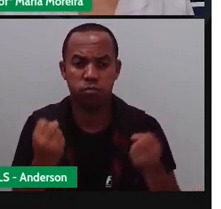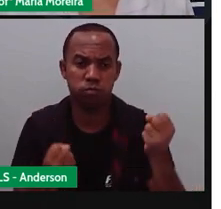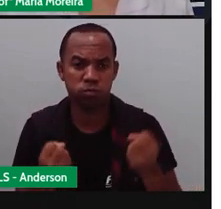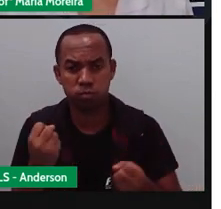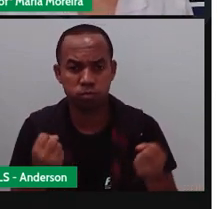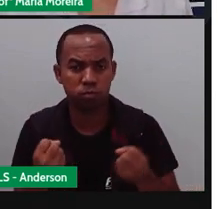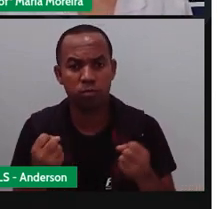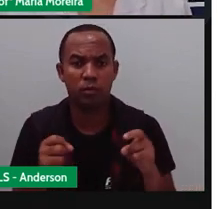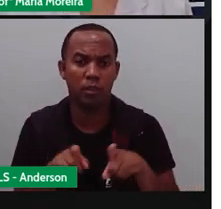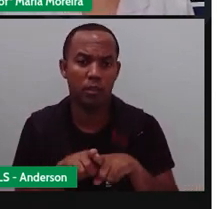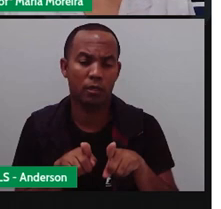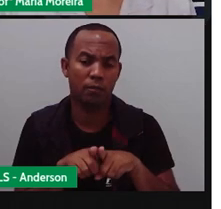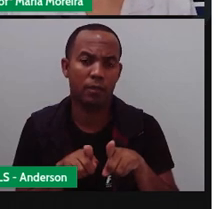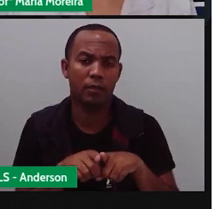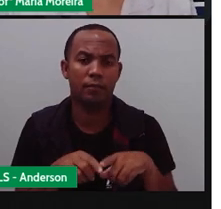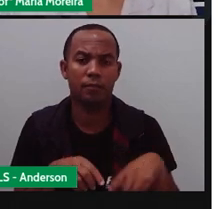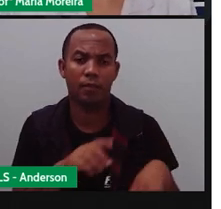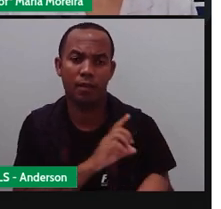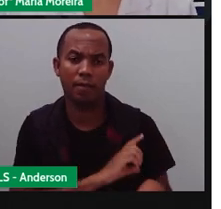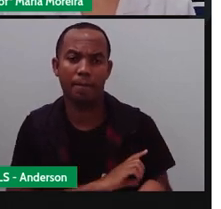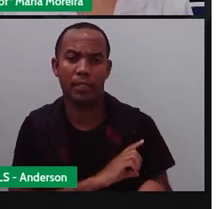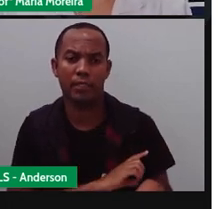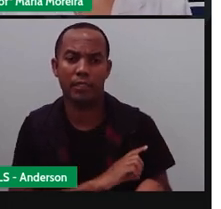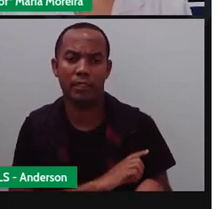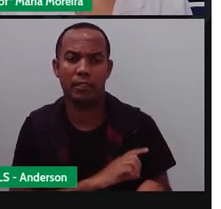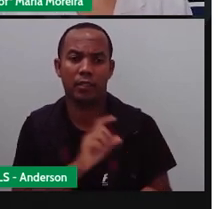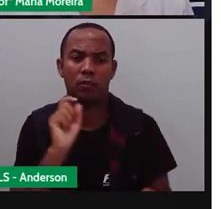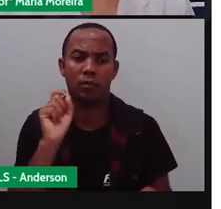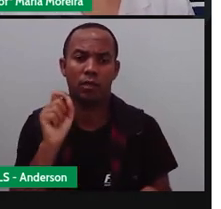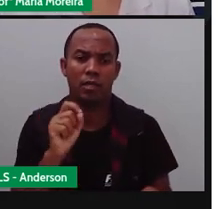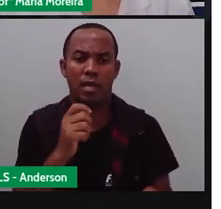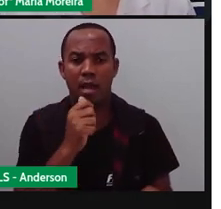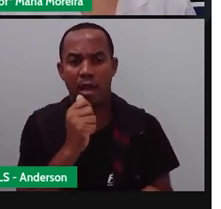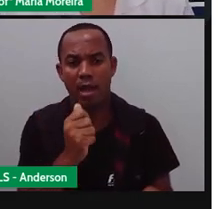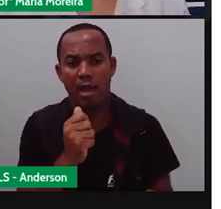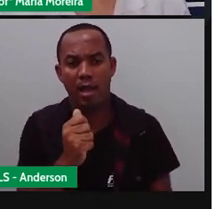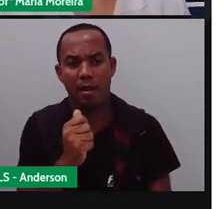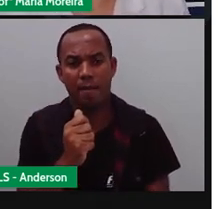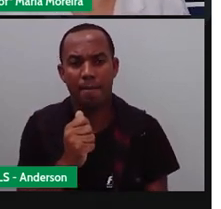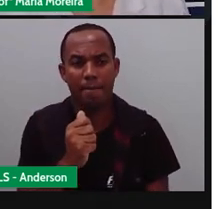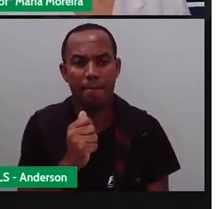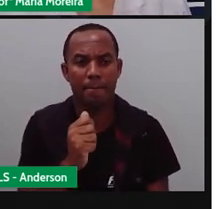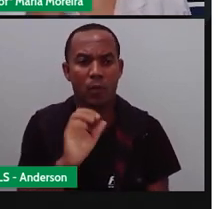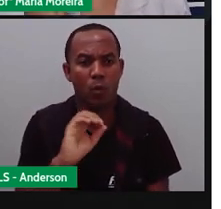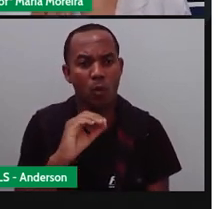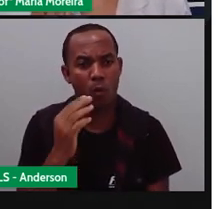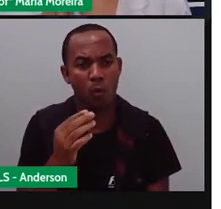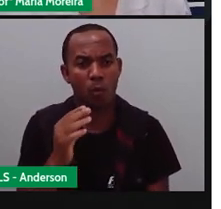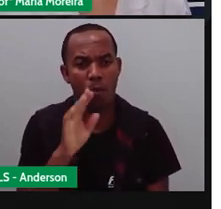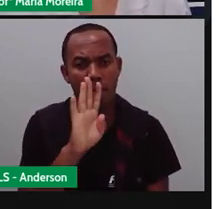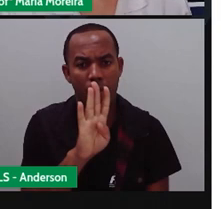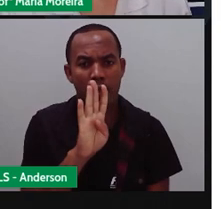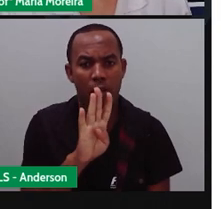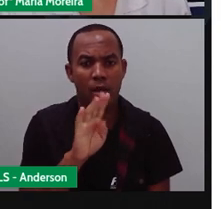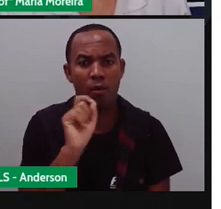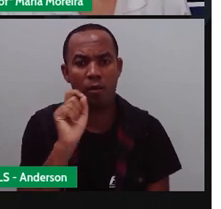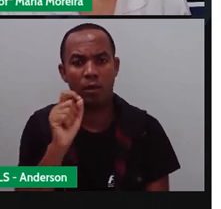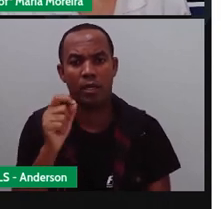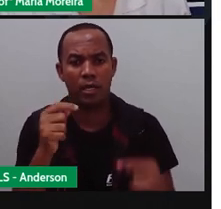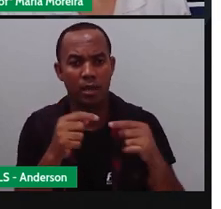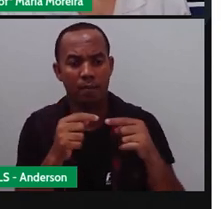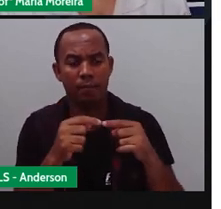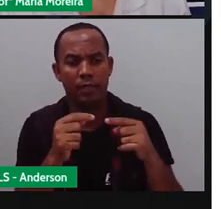determinados veículos então a minha habilitação é AB a a que diz que eu posso pilotar né veículos